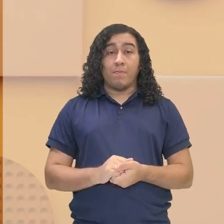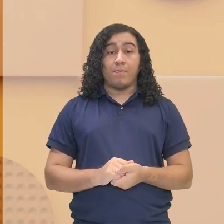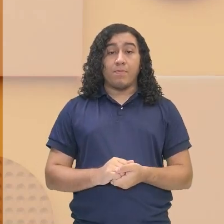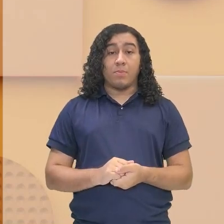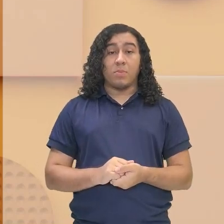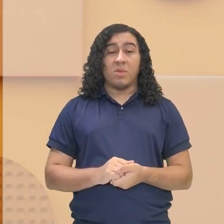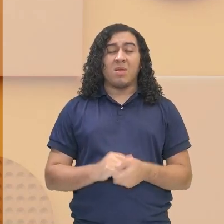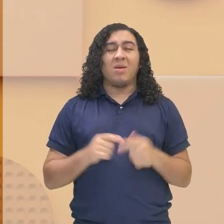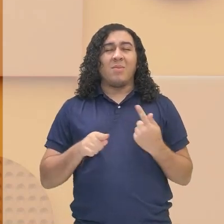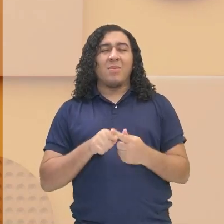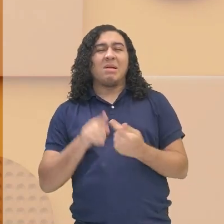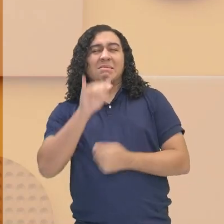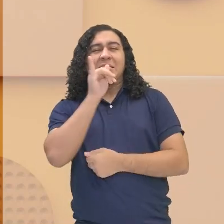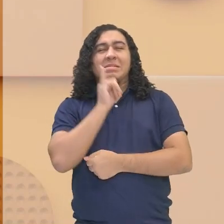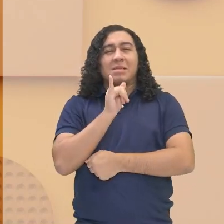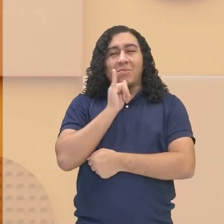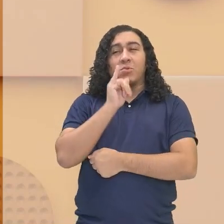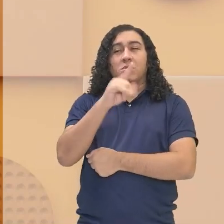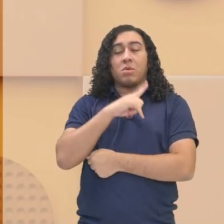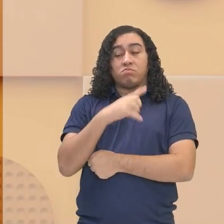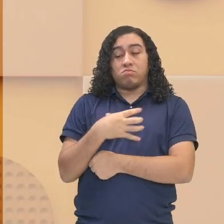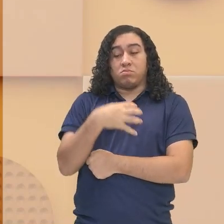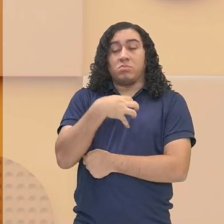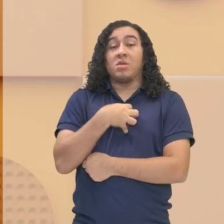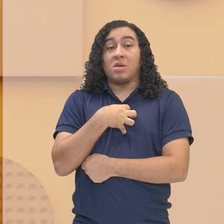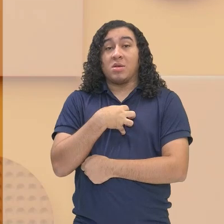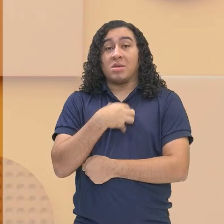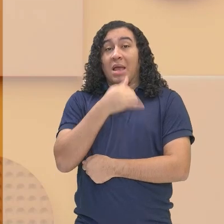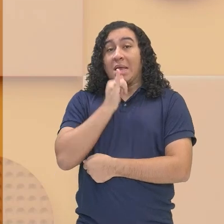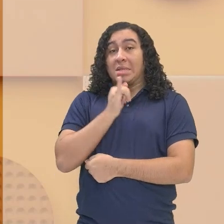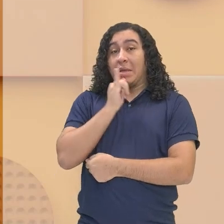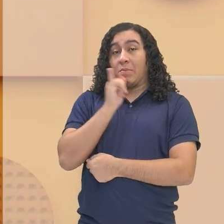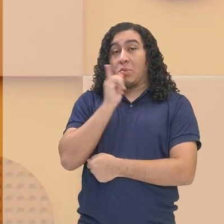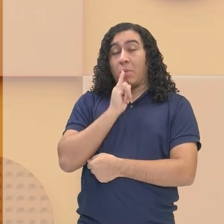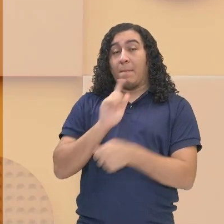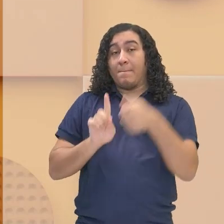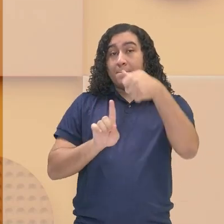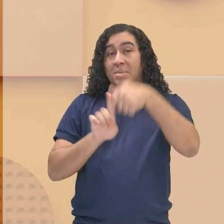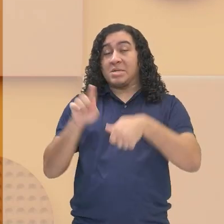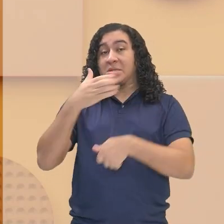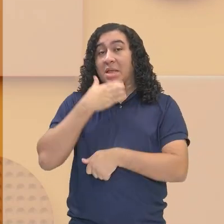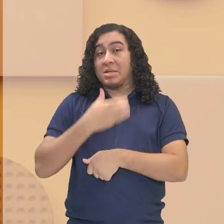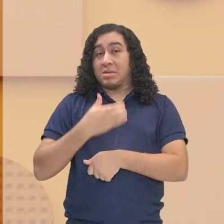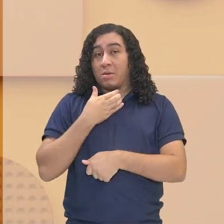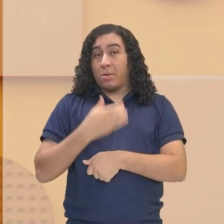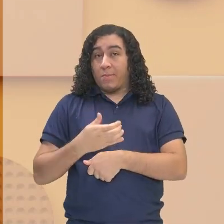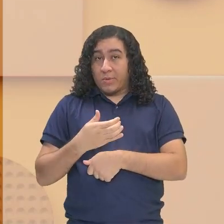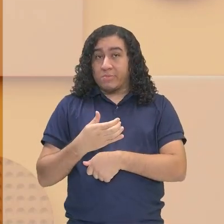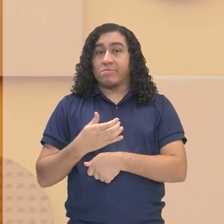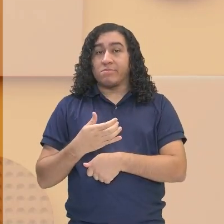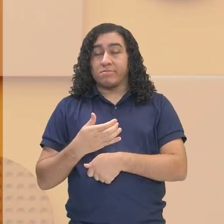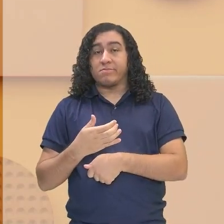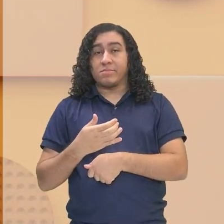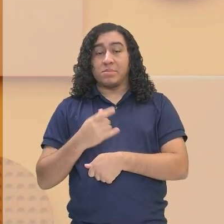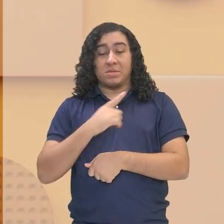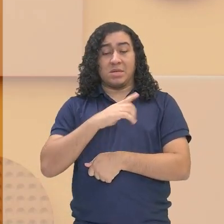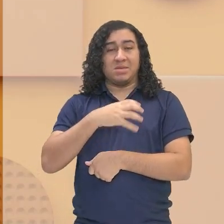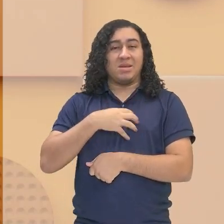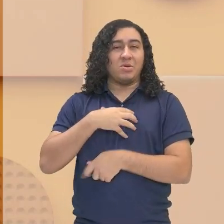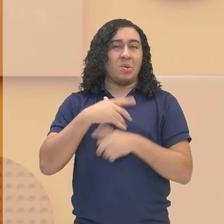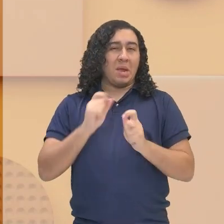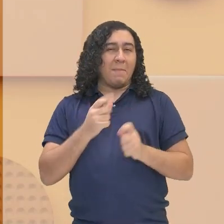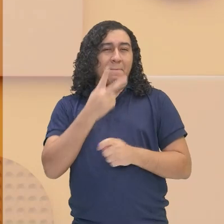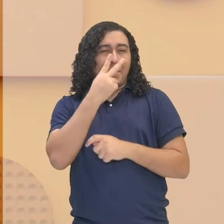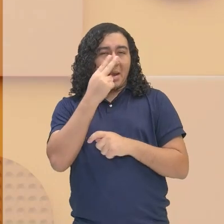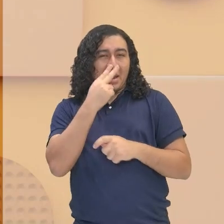não sente um clima diferente, especificamente em dezembro, ali próximo do Natal, né? Essa é uma relação